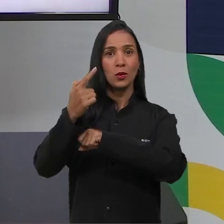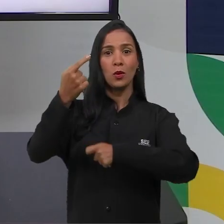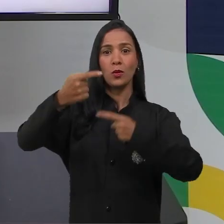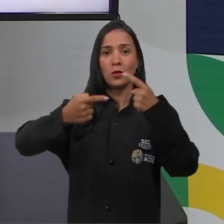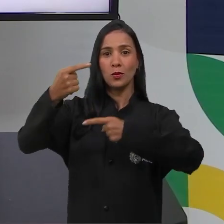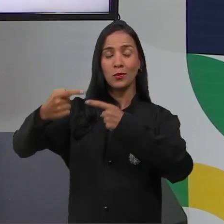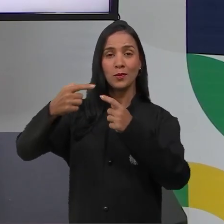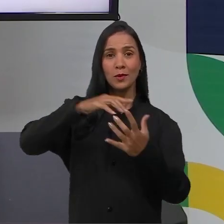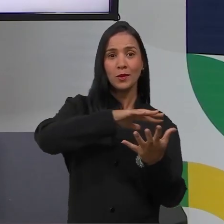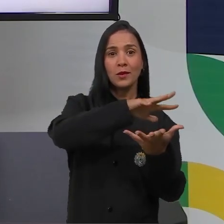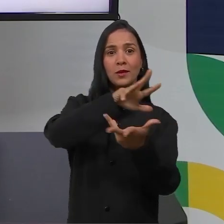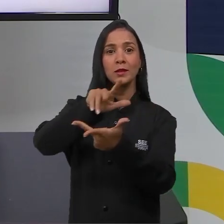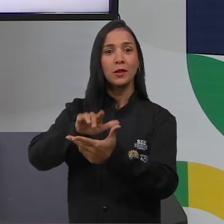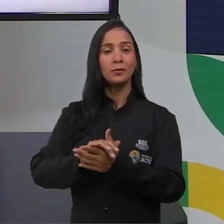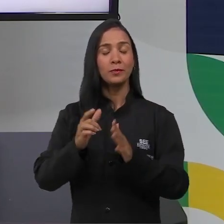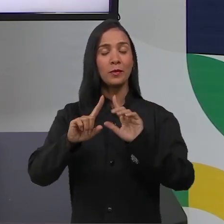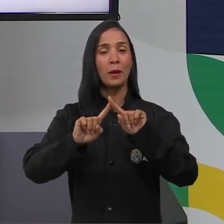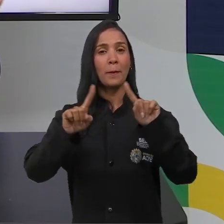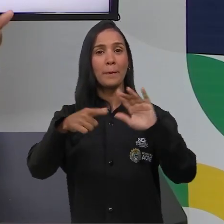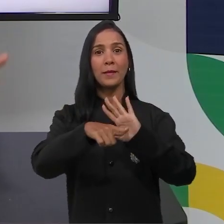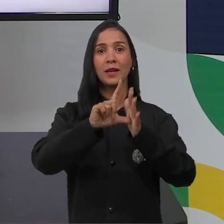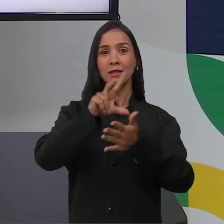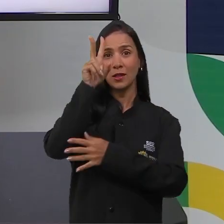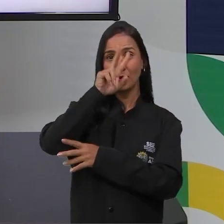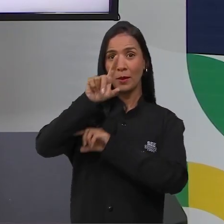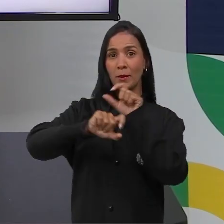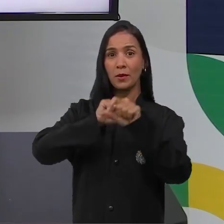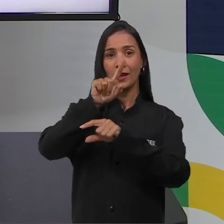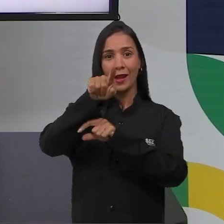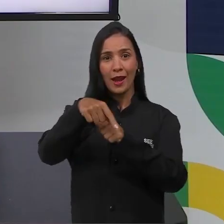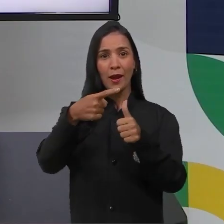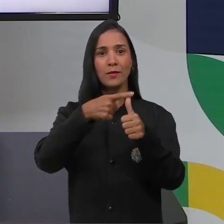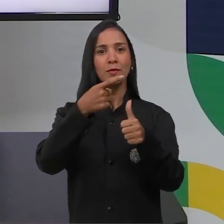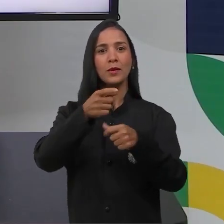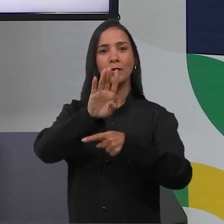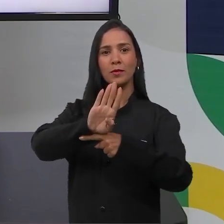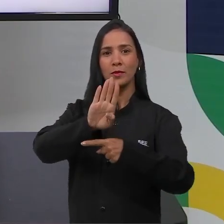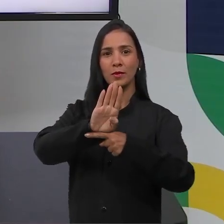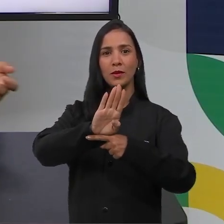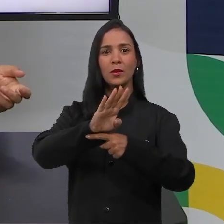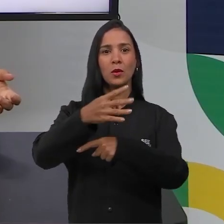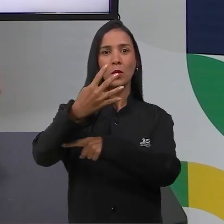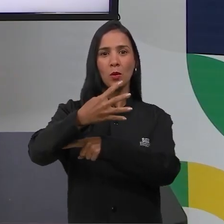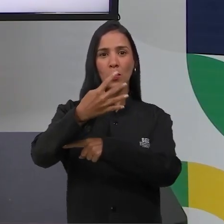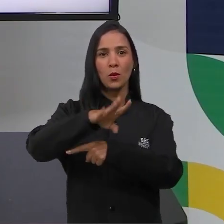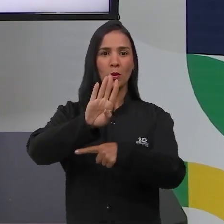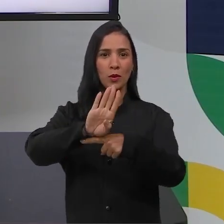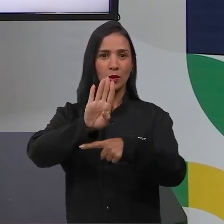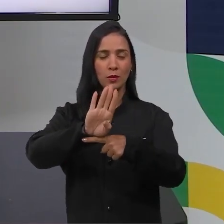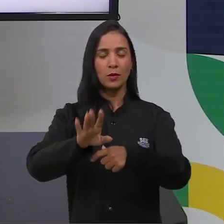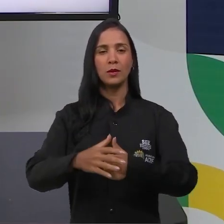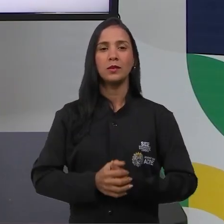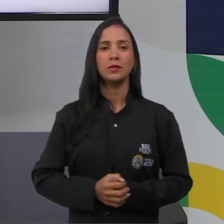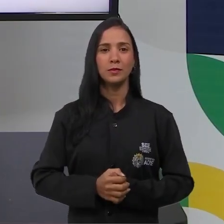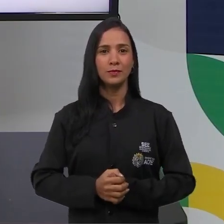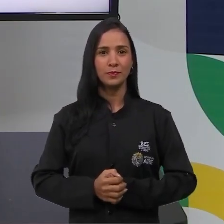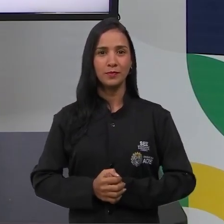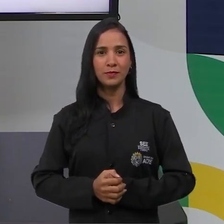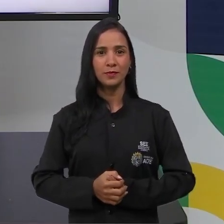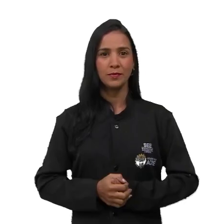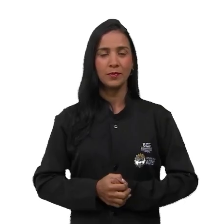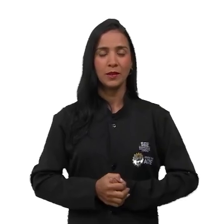Então, pessoal, só para lembrar vocês, essa aula é da primeira série, quarto bimestre. E aí, vamos dar início à nossa aula?